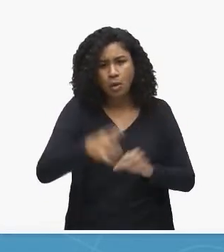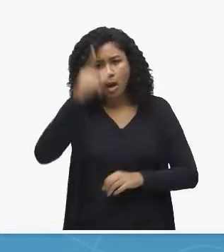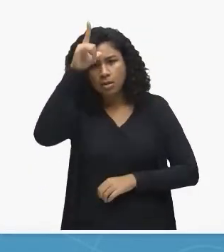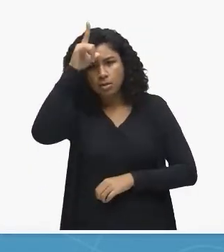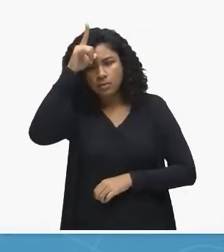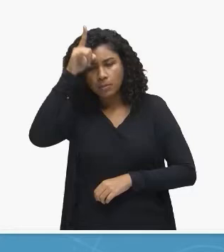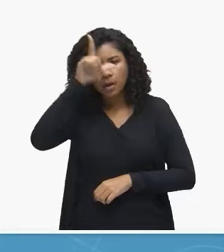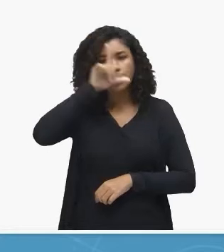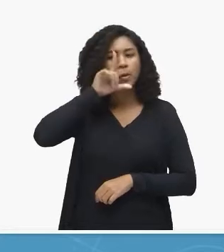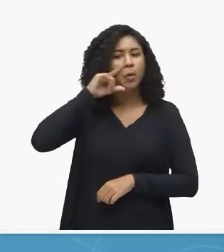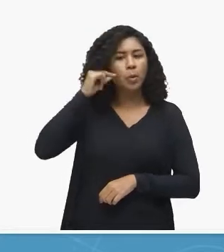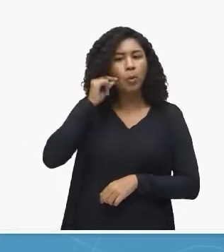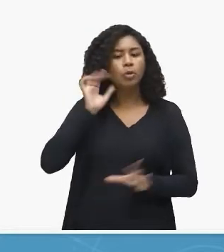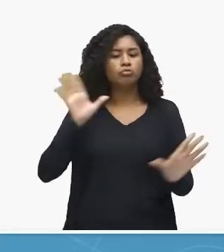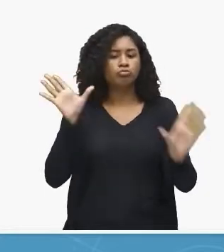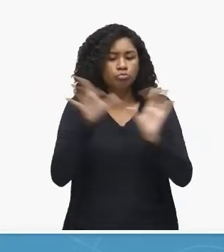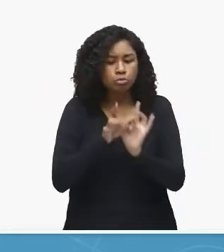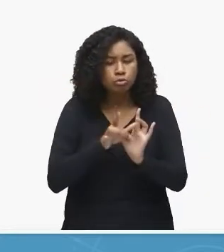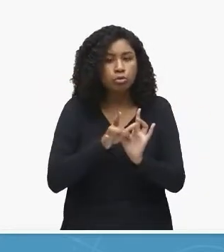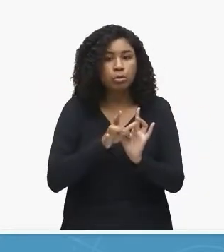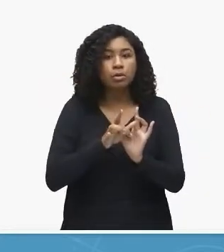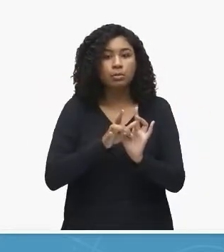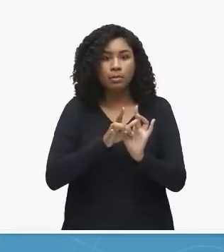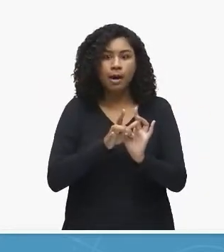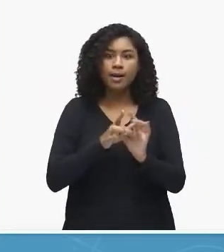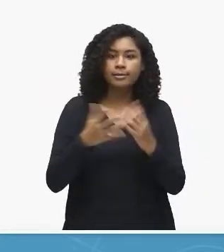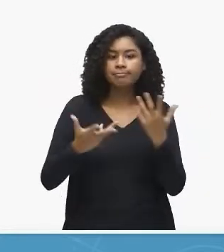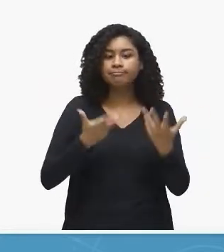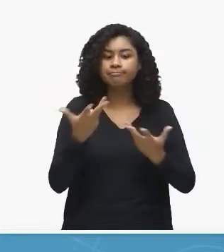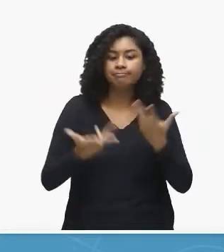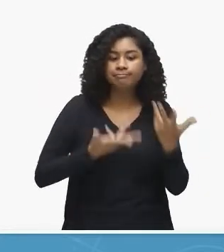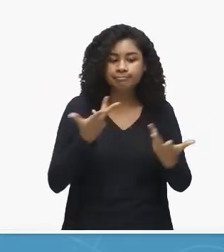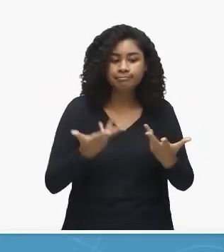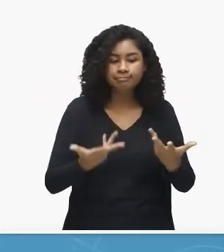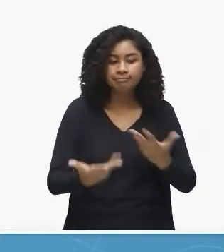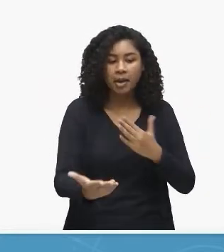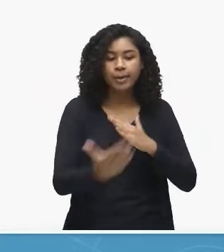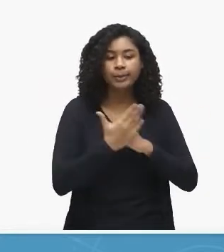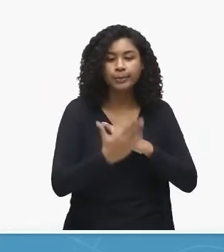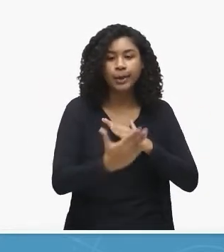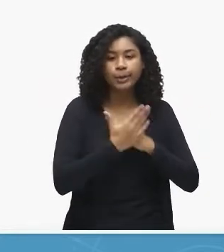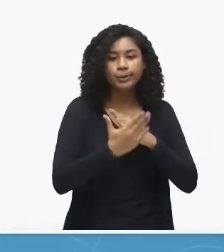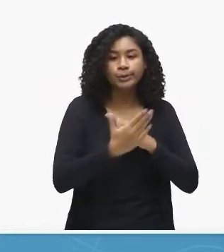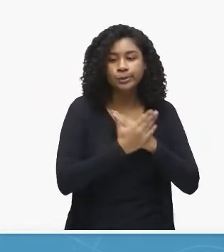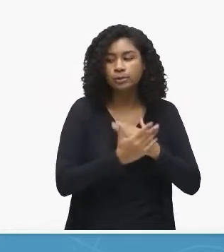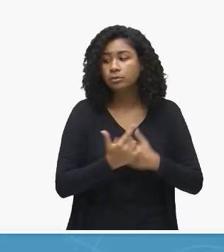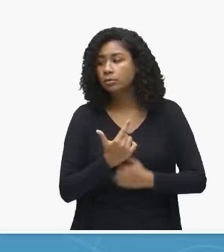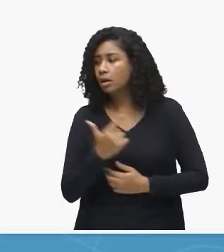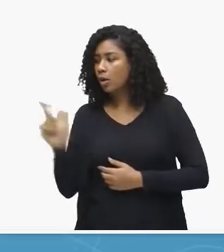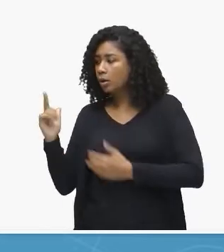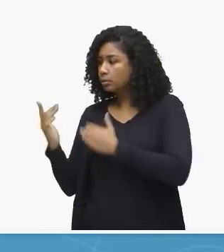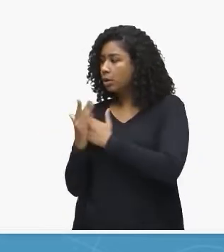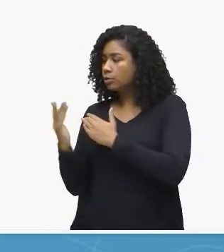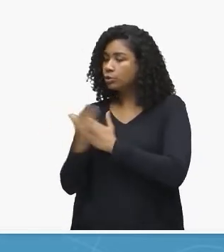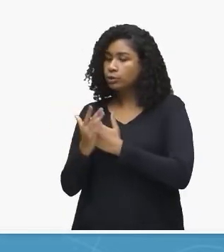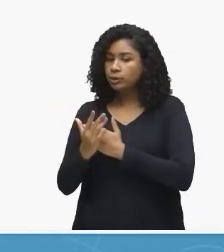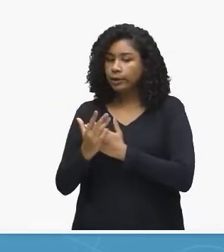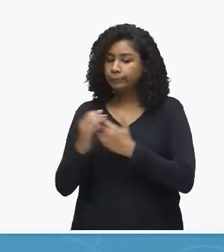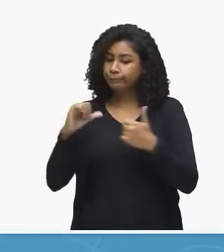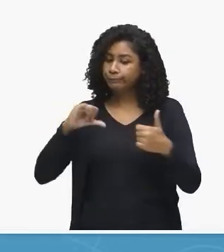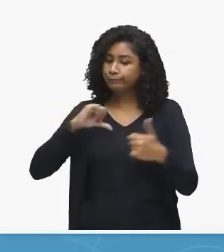Império Austro-Húngaro, e quando ela se beneficia, né, ela vai e faz essa migração